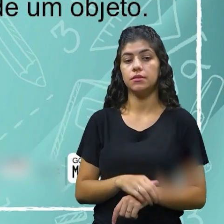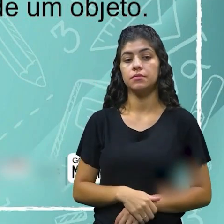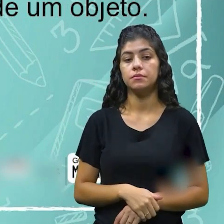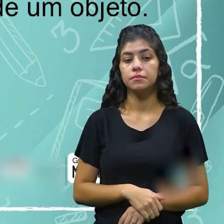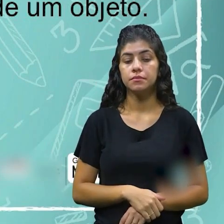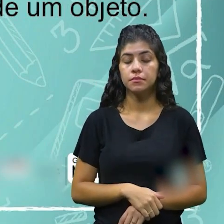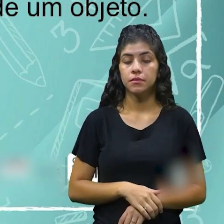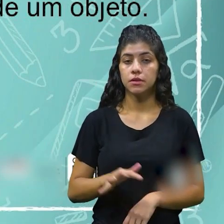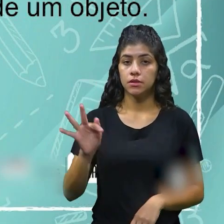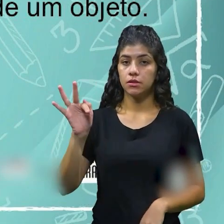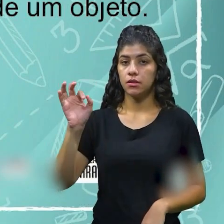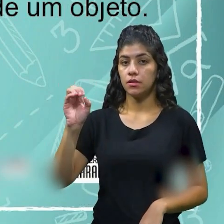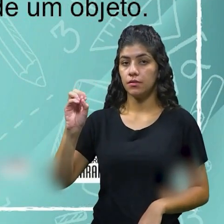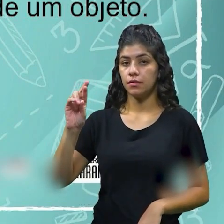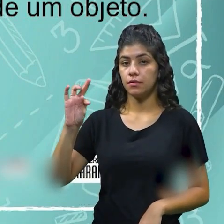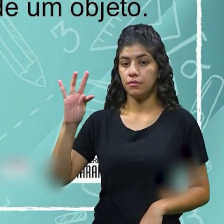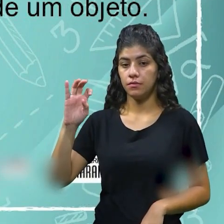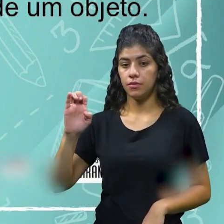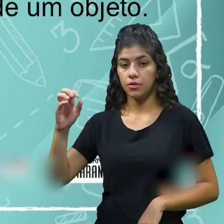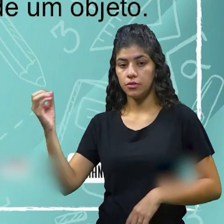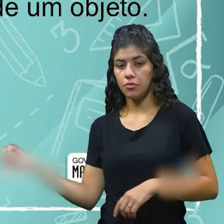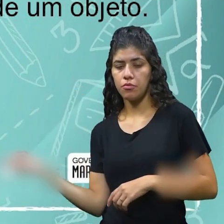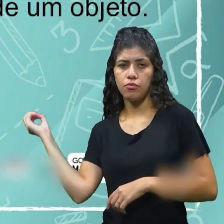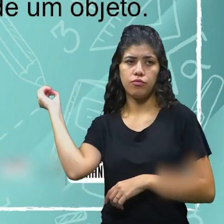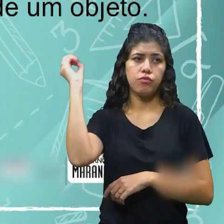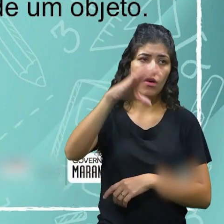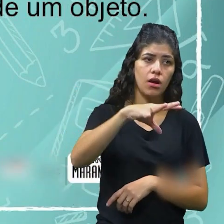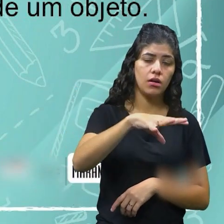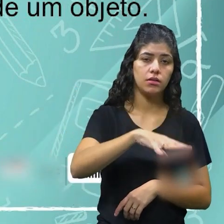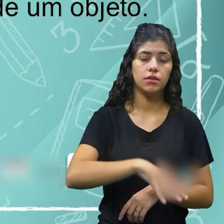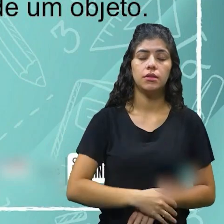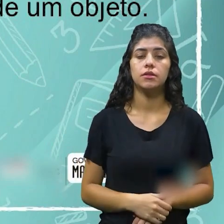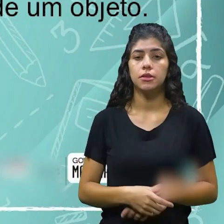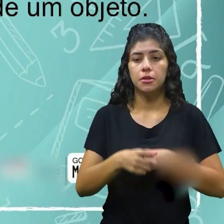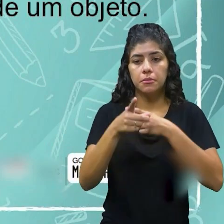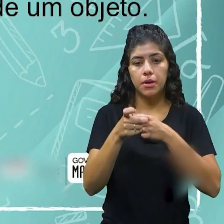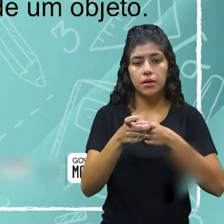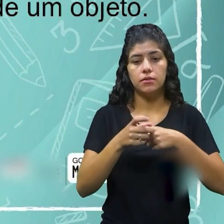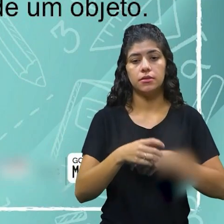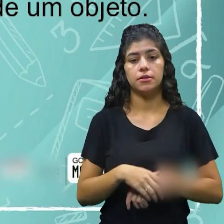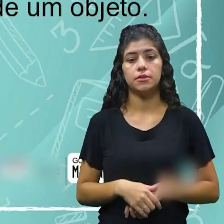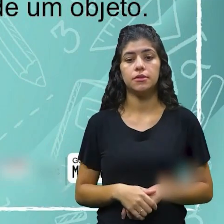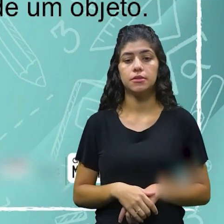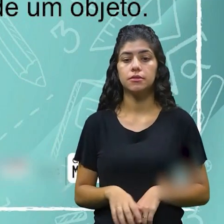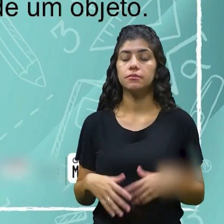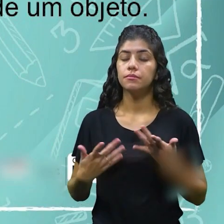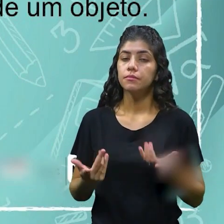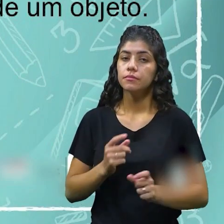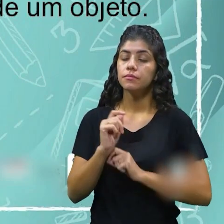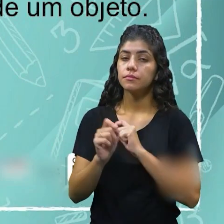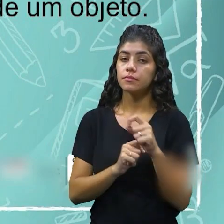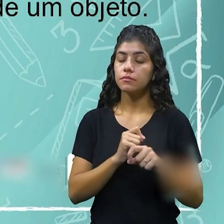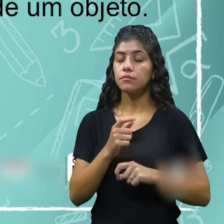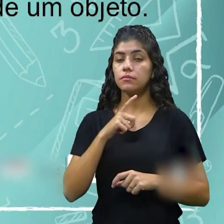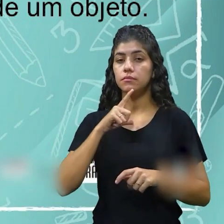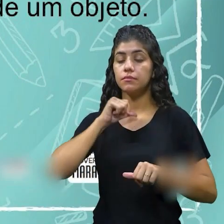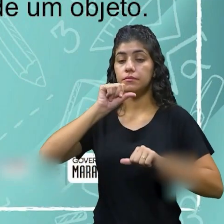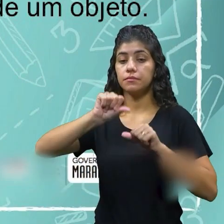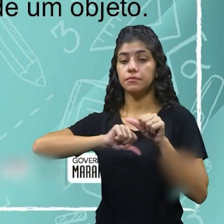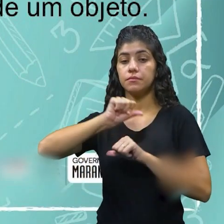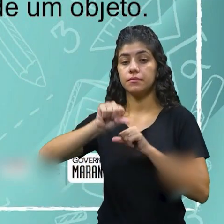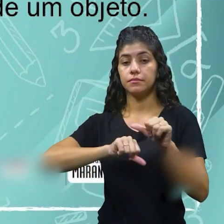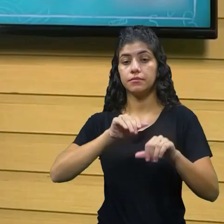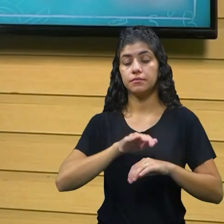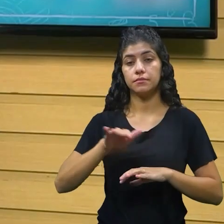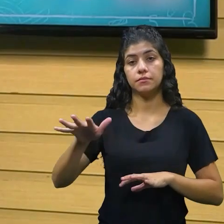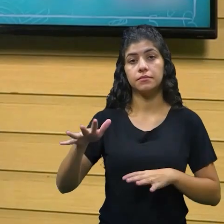mostra, e forças fortes, que são forças de arremesso, né, forças de disparo. Então, forças são causas das modificações